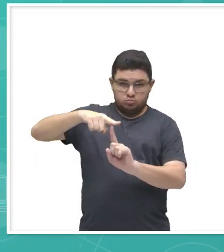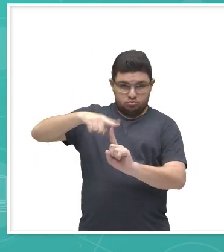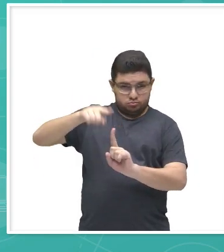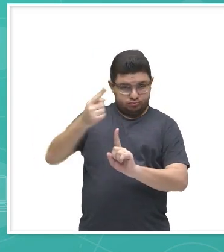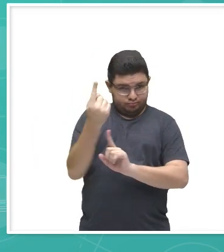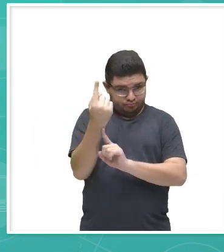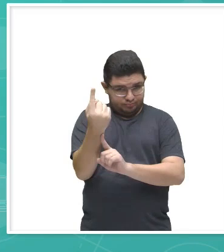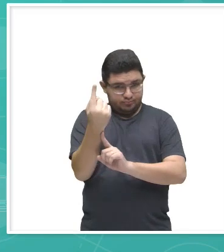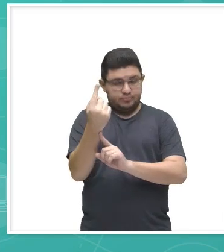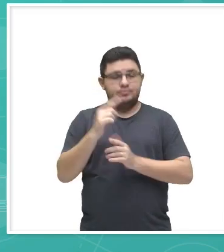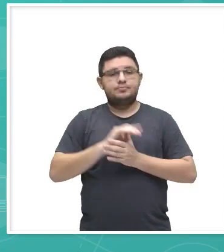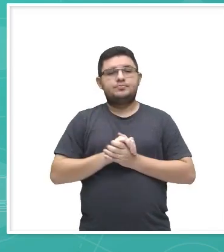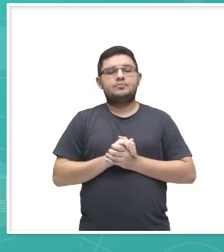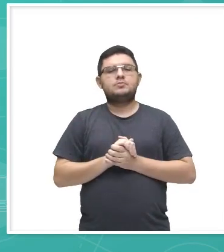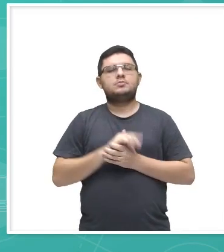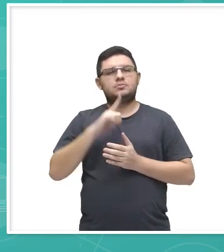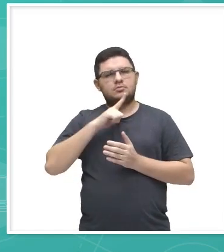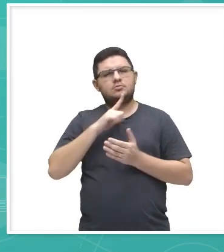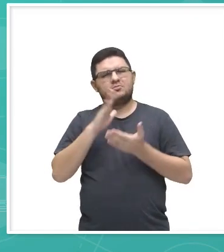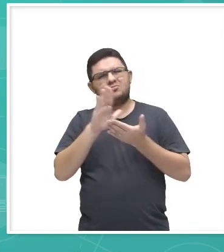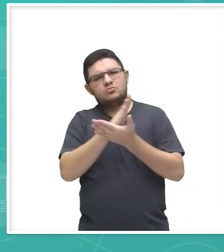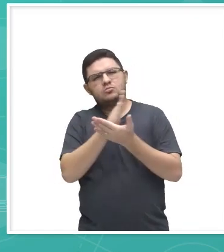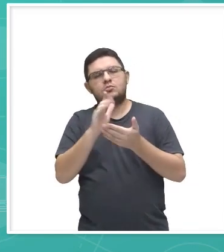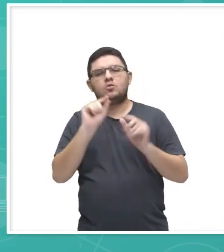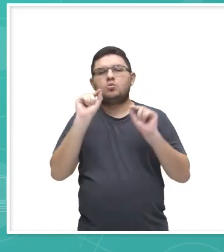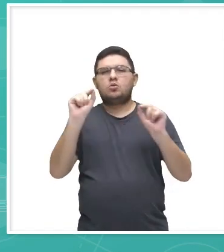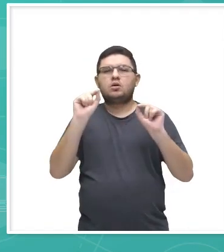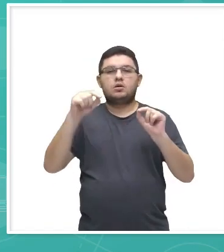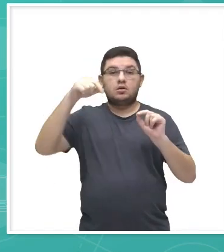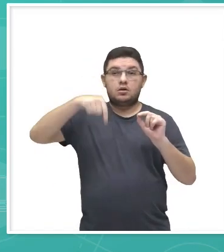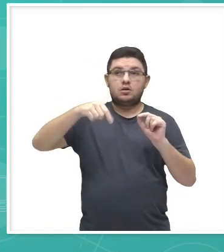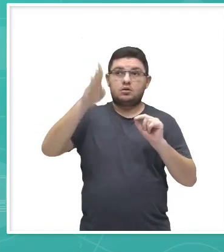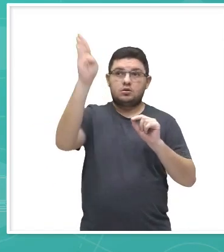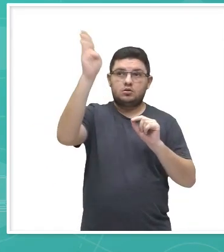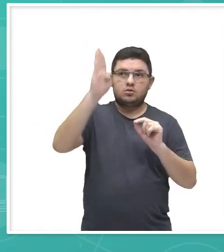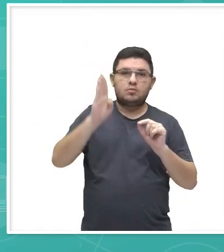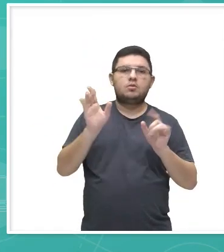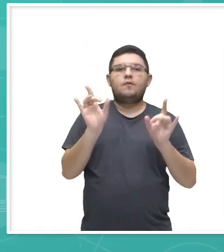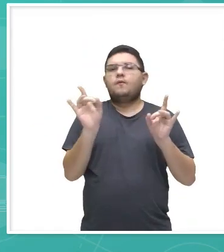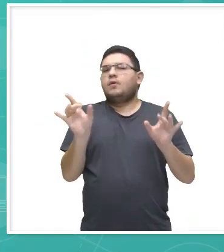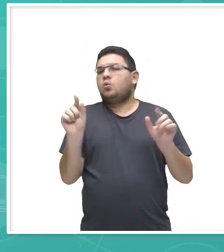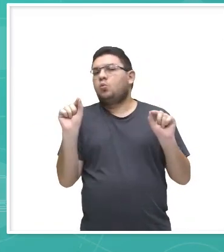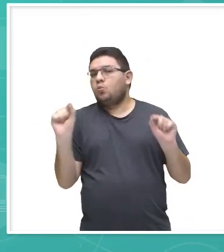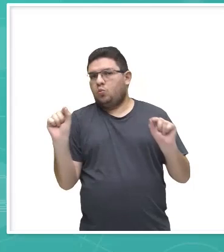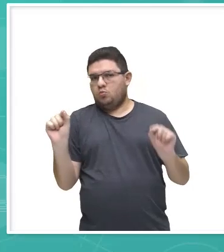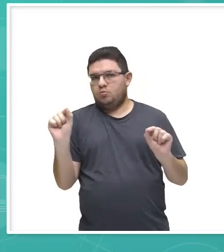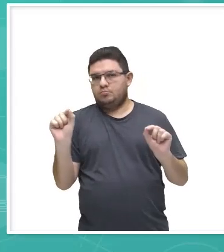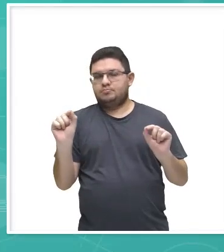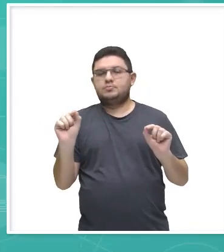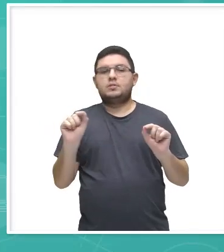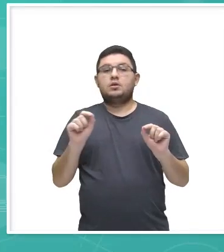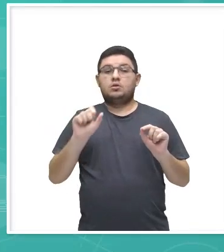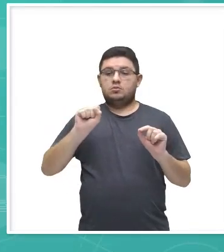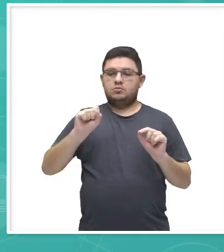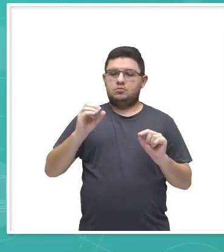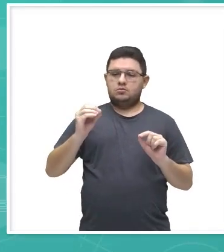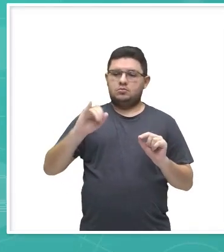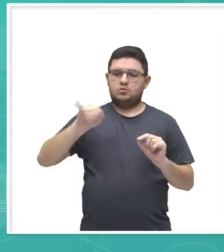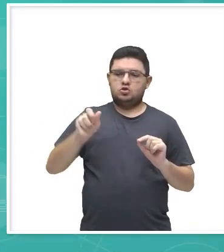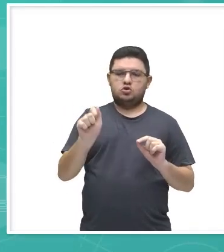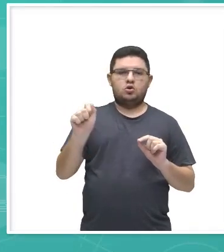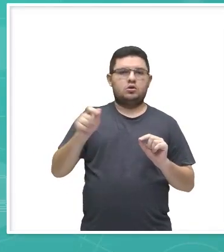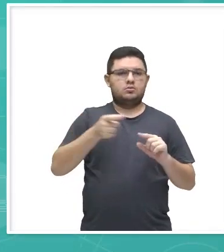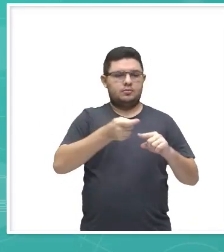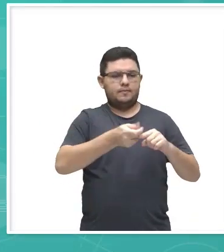agricultura comercial que a gente pode destacar no Brasil, que é o cultivo da soja, o cultivo do milho. Então, nesse tipo